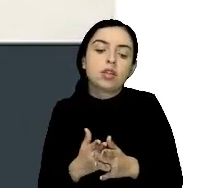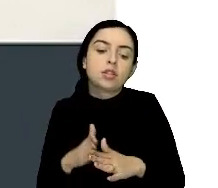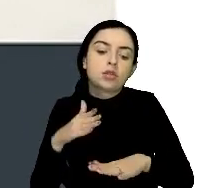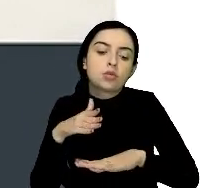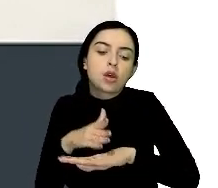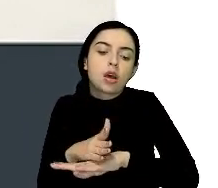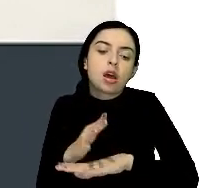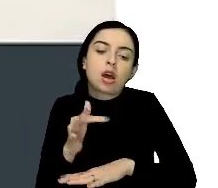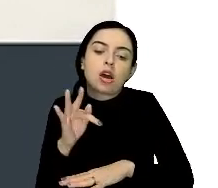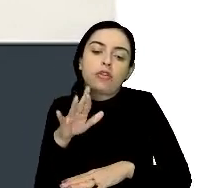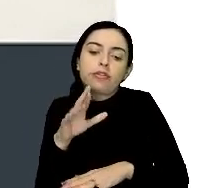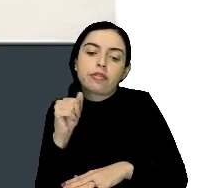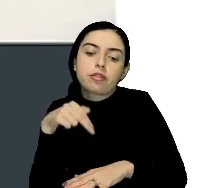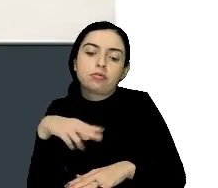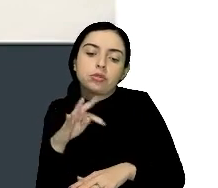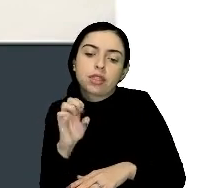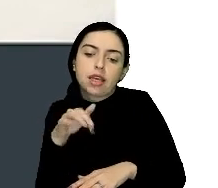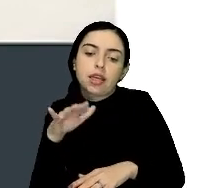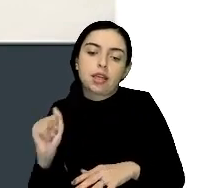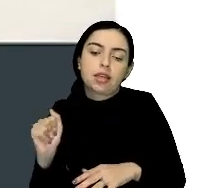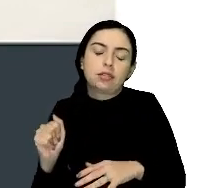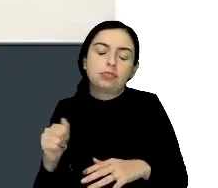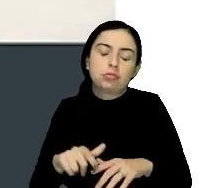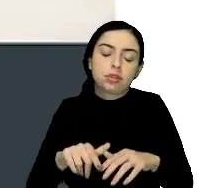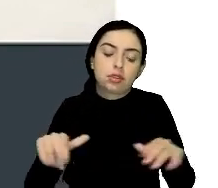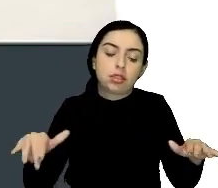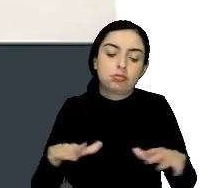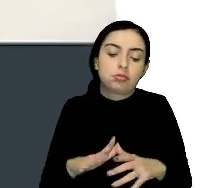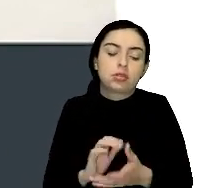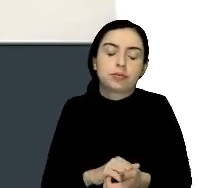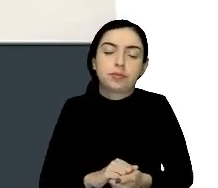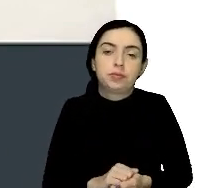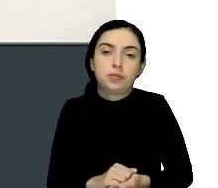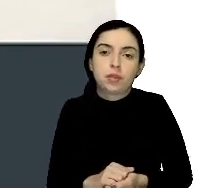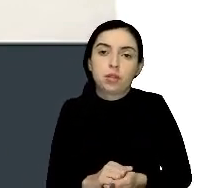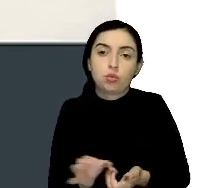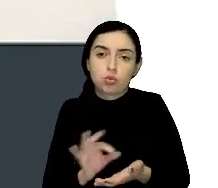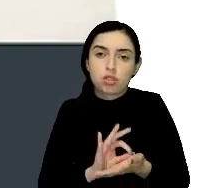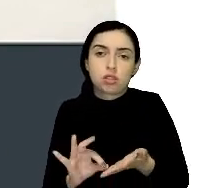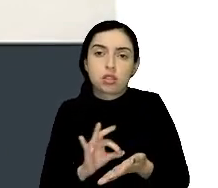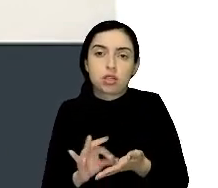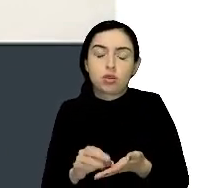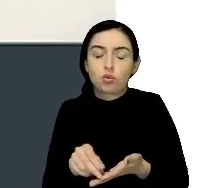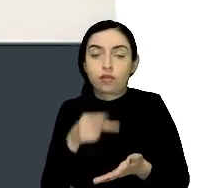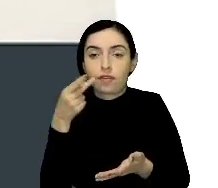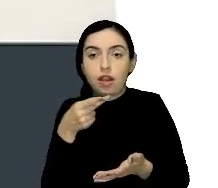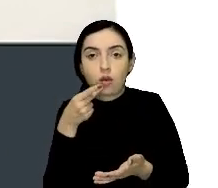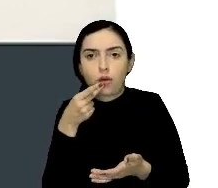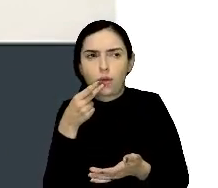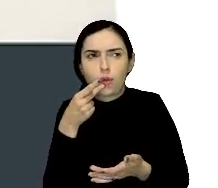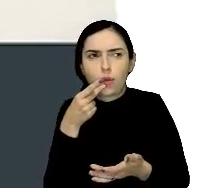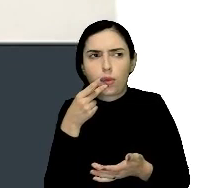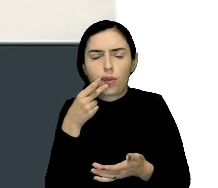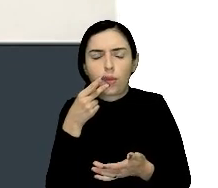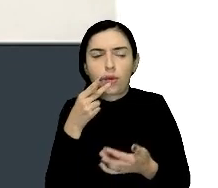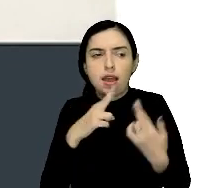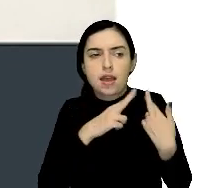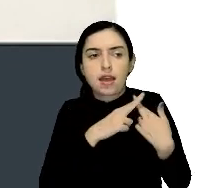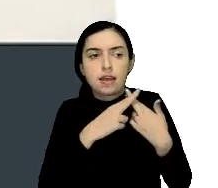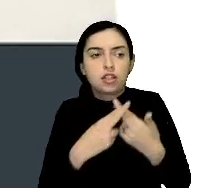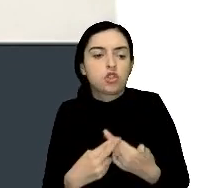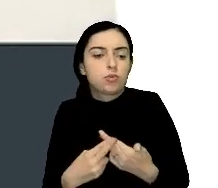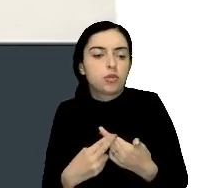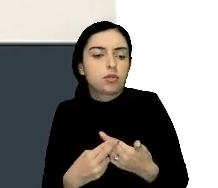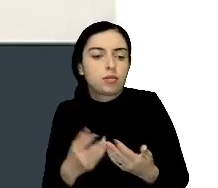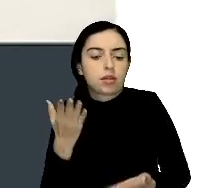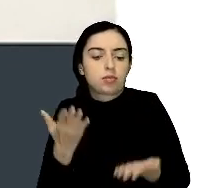aqui o Hans Morgenthau, que escreveu lá o Politics Among Nations, e como que o poder é medido entre